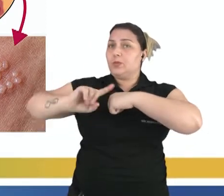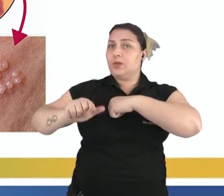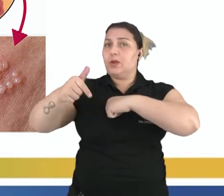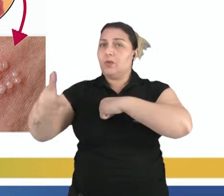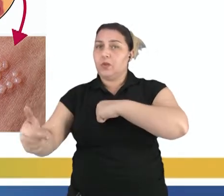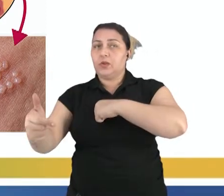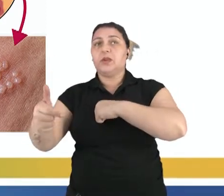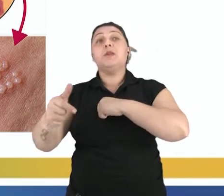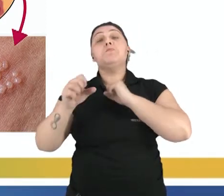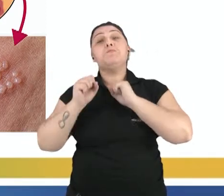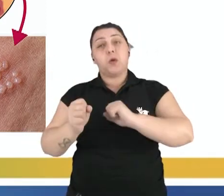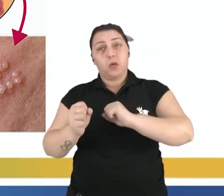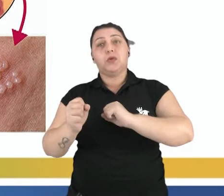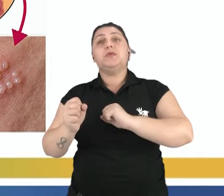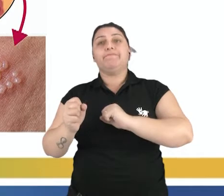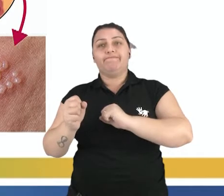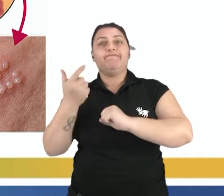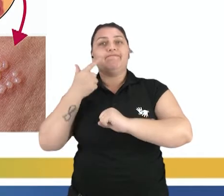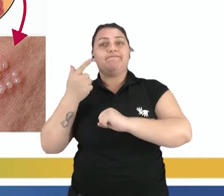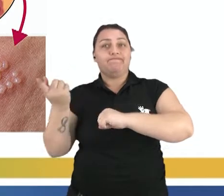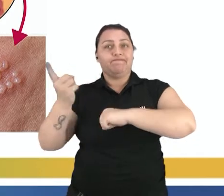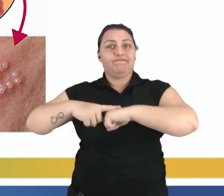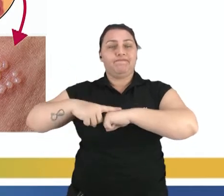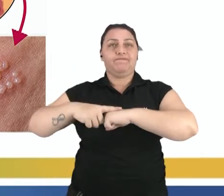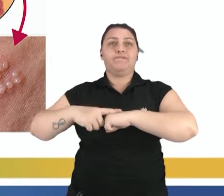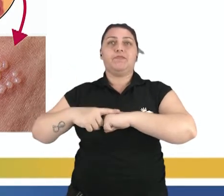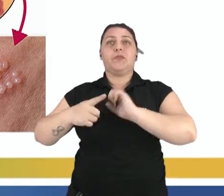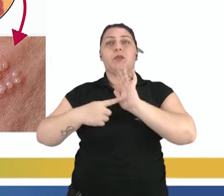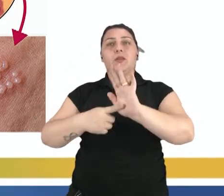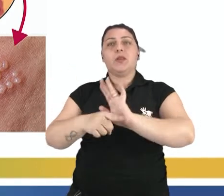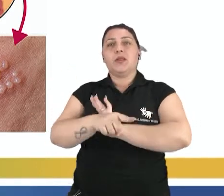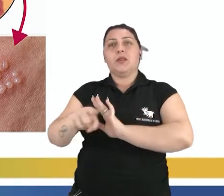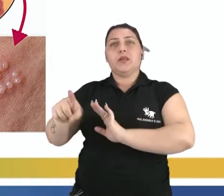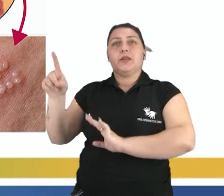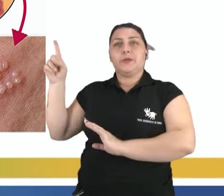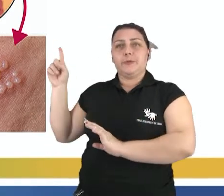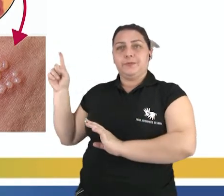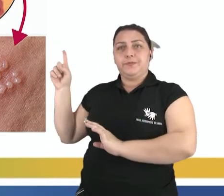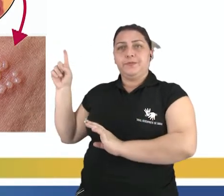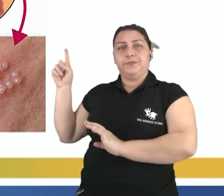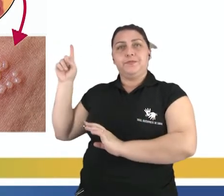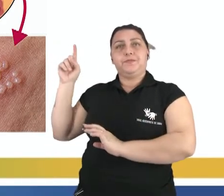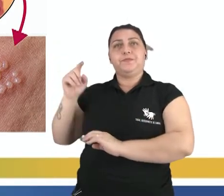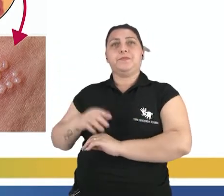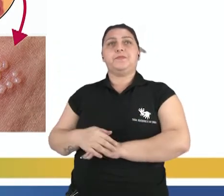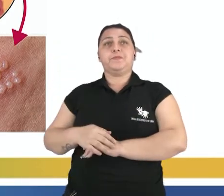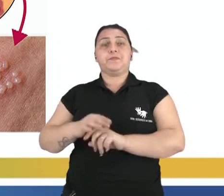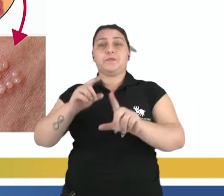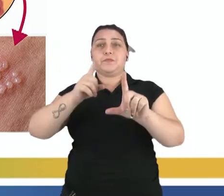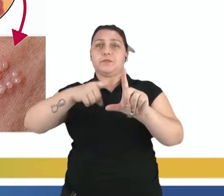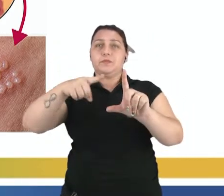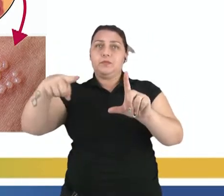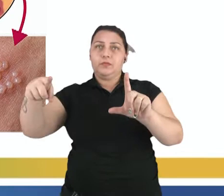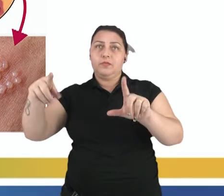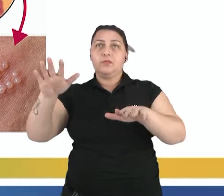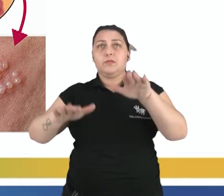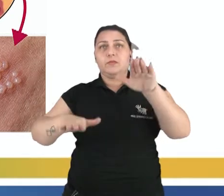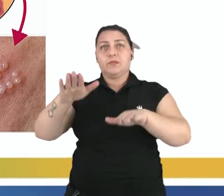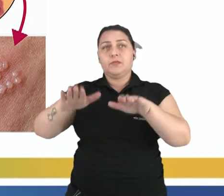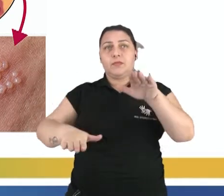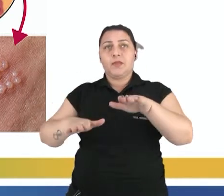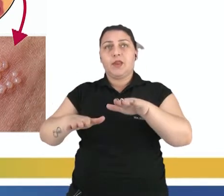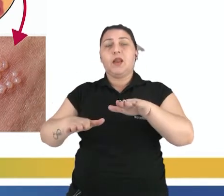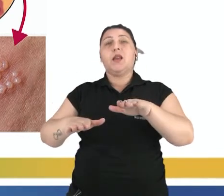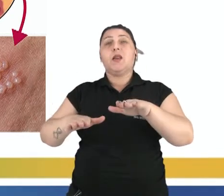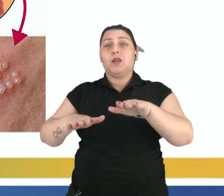pessoa, então, pode contrair essa doença. Aqui eu estou mostrando para vocês gráficos, que de acordo com a